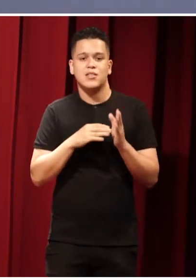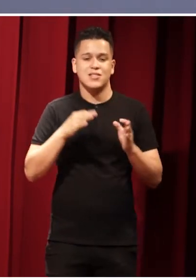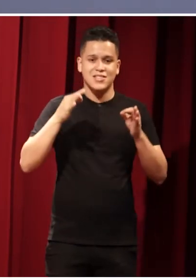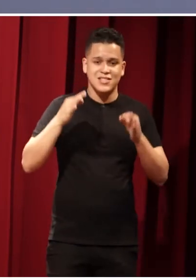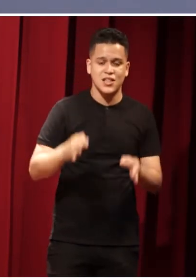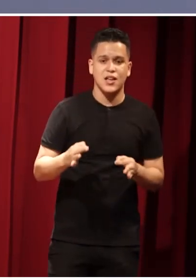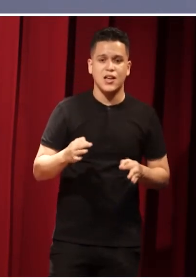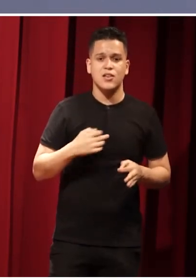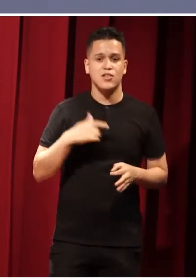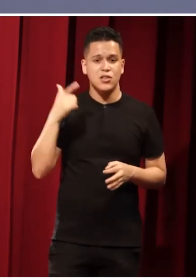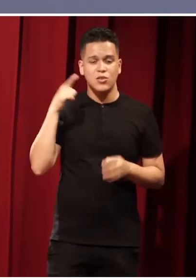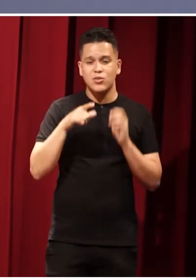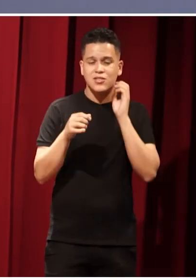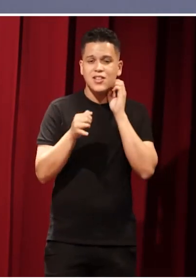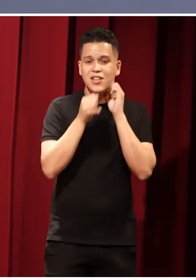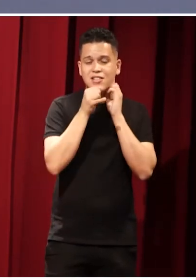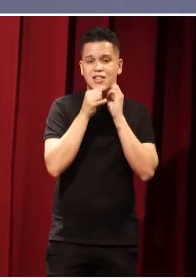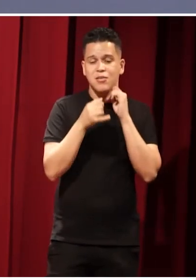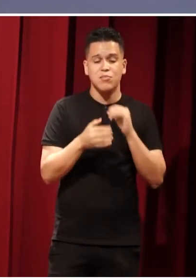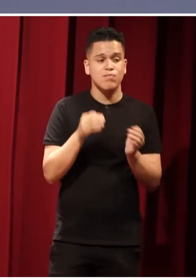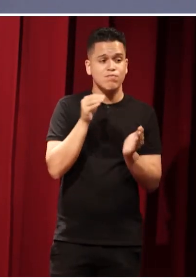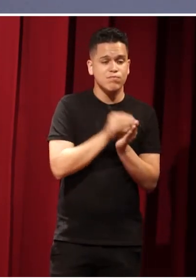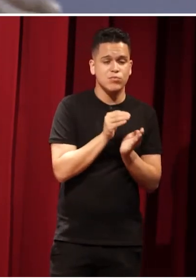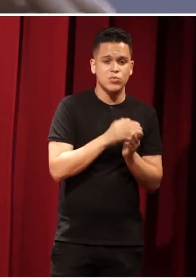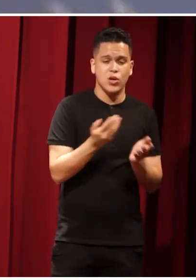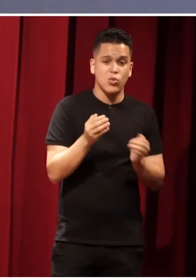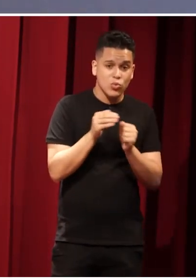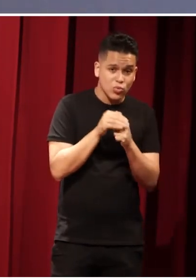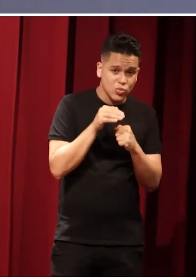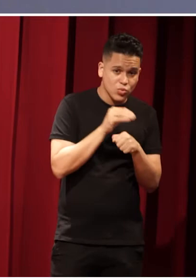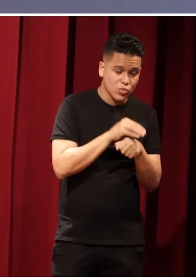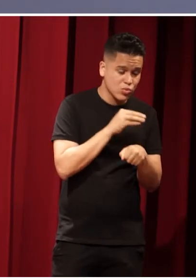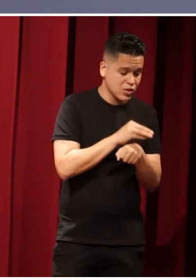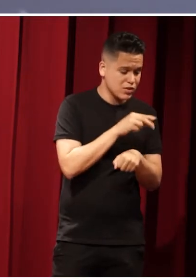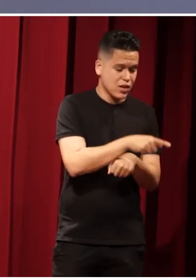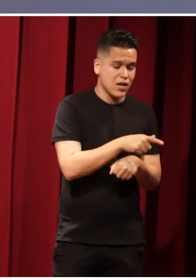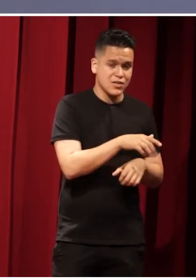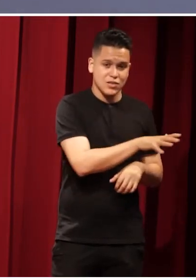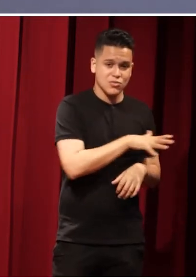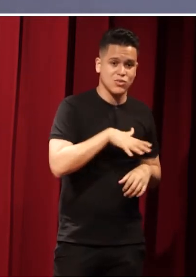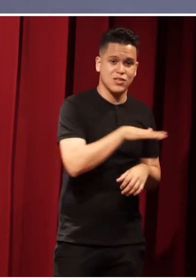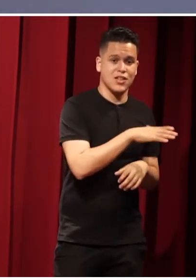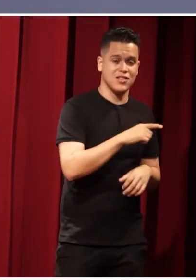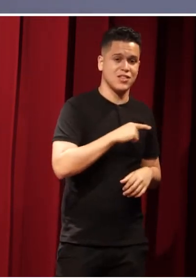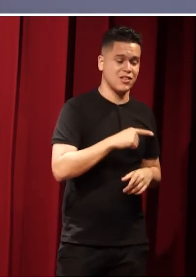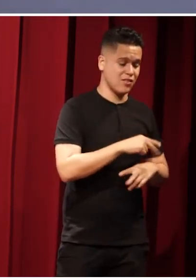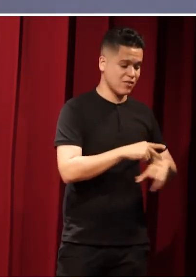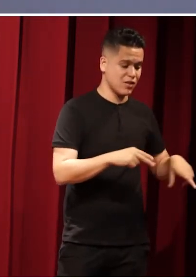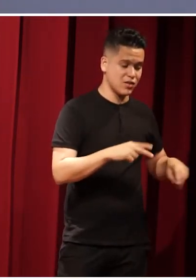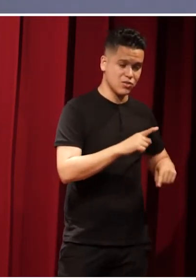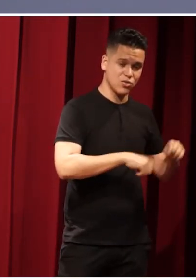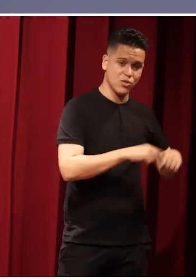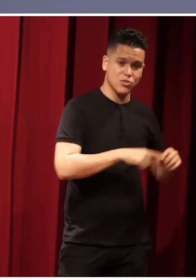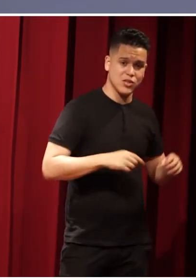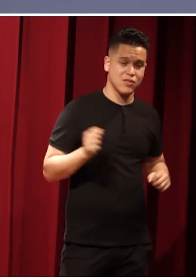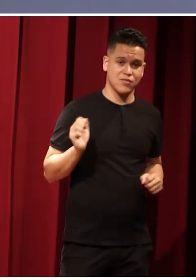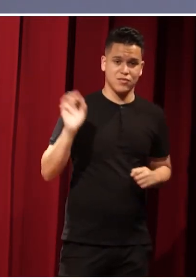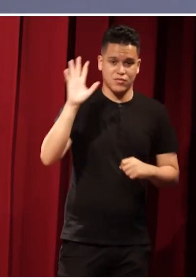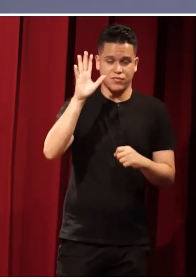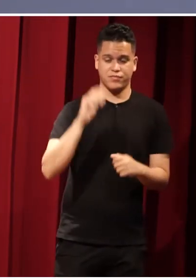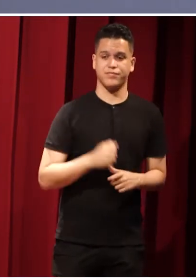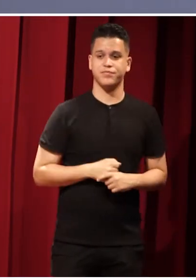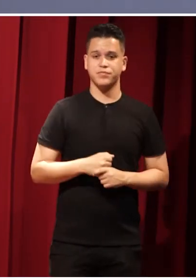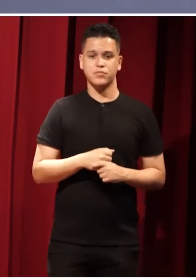de pressão que a tal quarta revolução industrial, com internet das coisas, carro elétrico, smart cities e